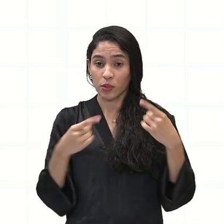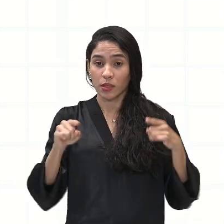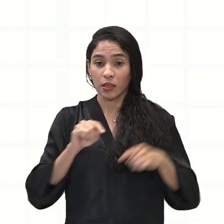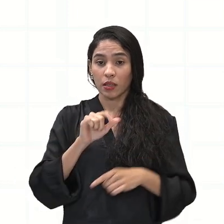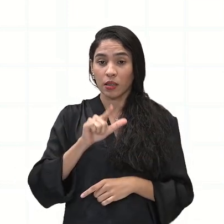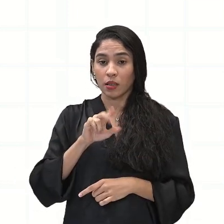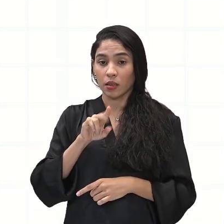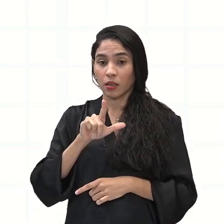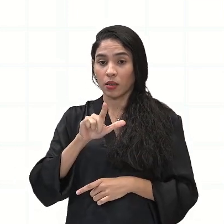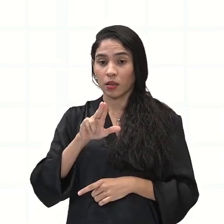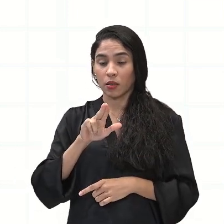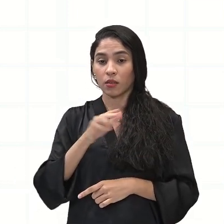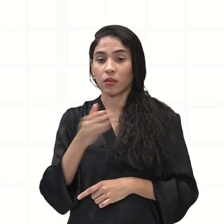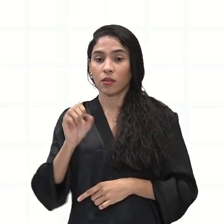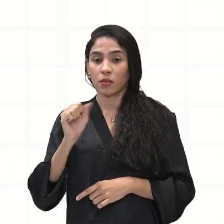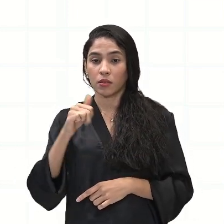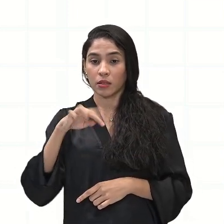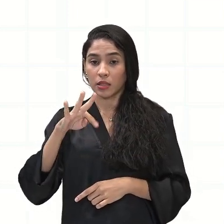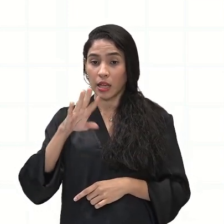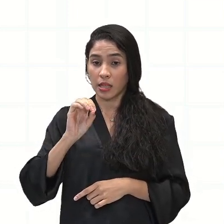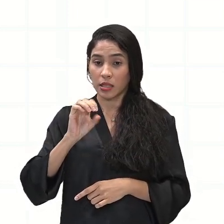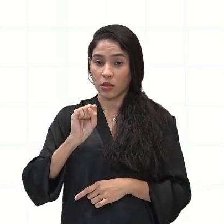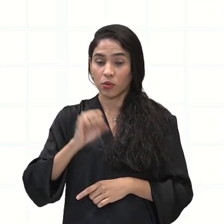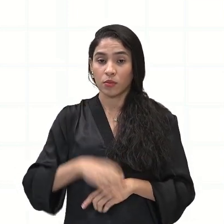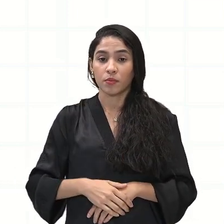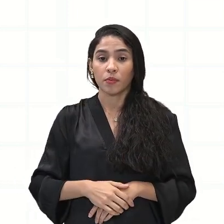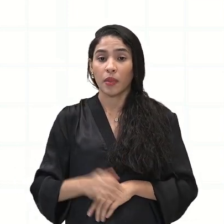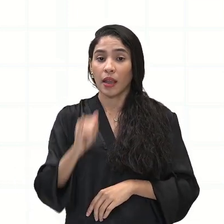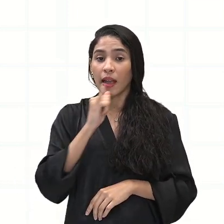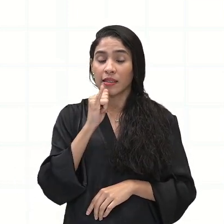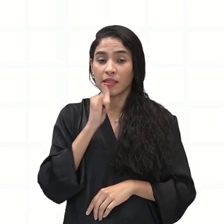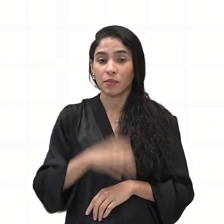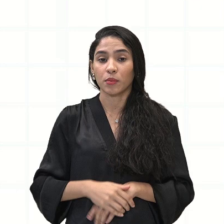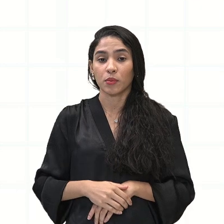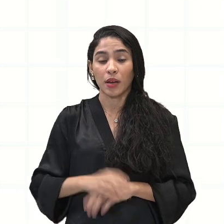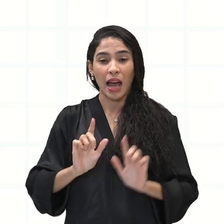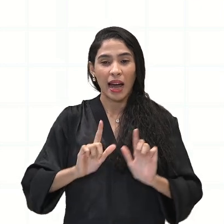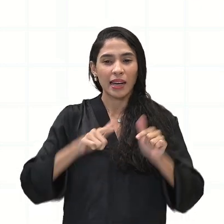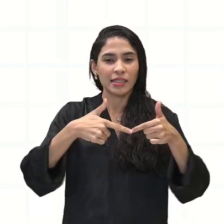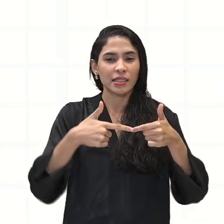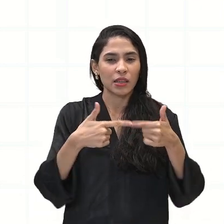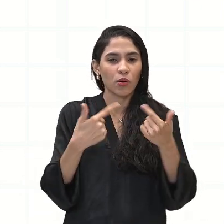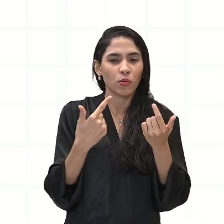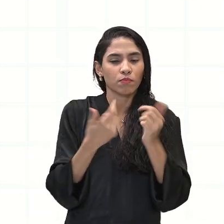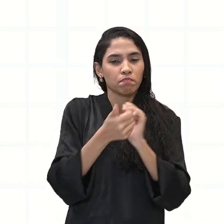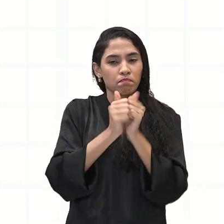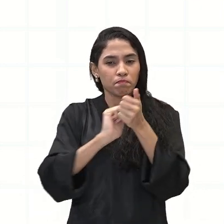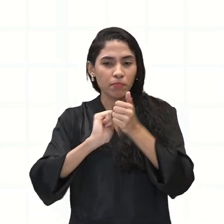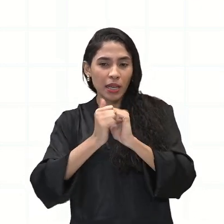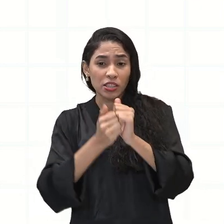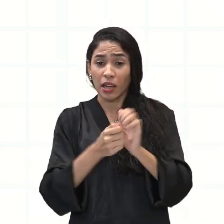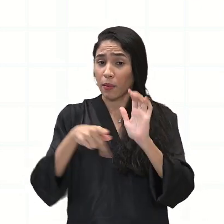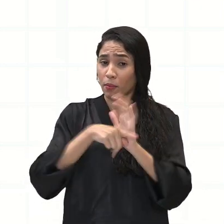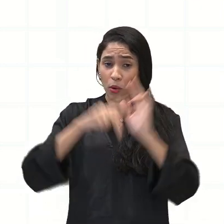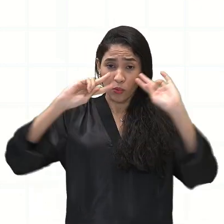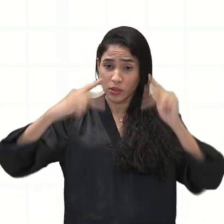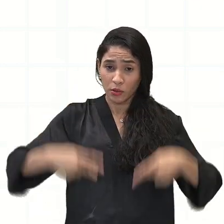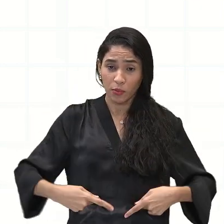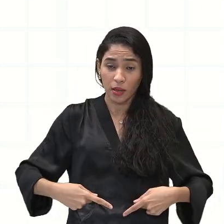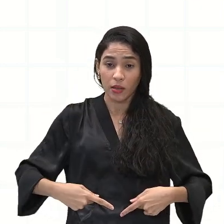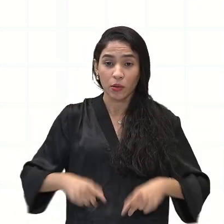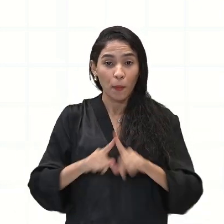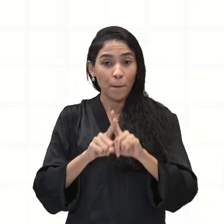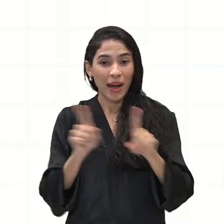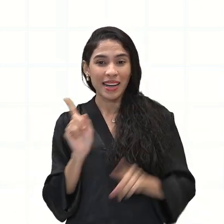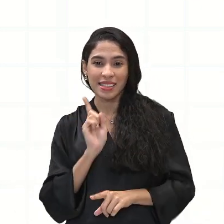cabelos. A ação de beijar é do ser humano. O vento, né? O vento beija os meus